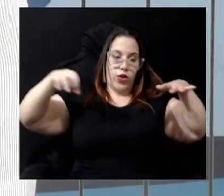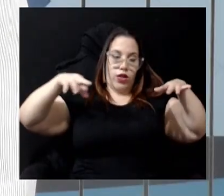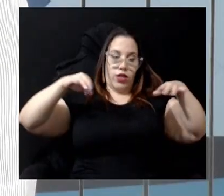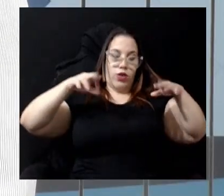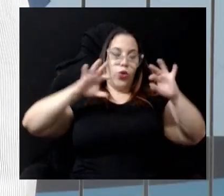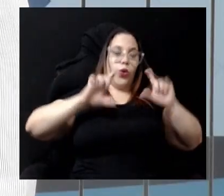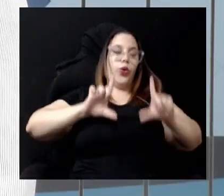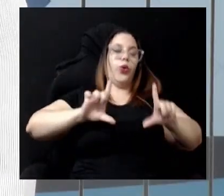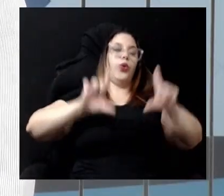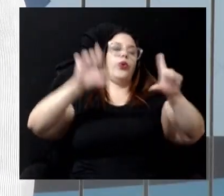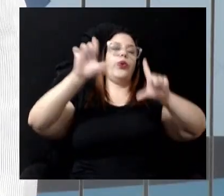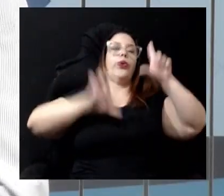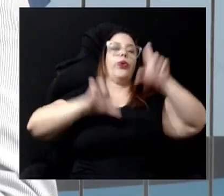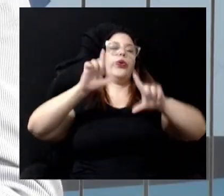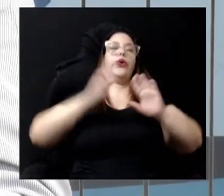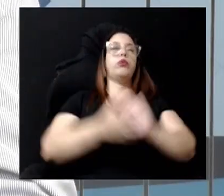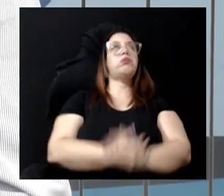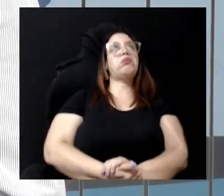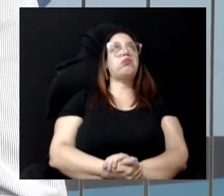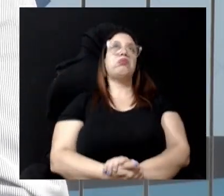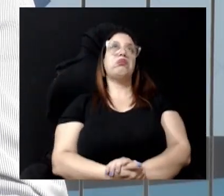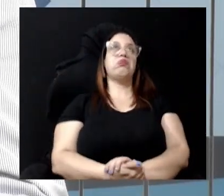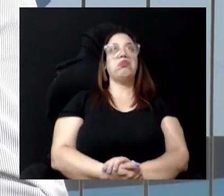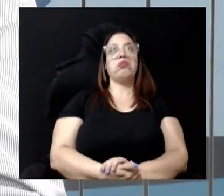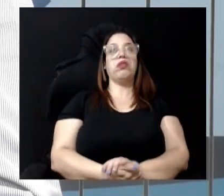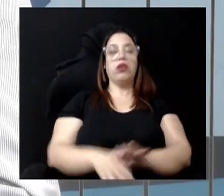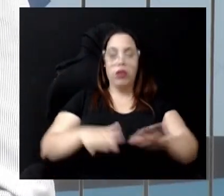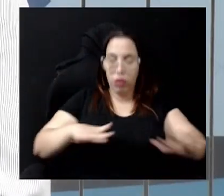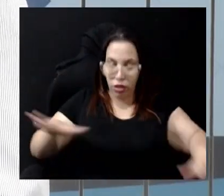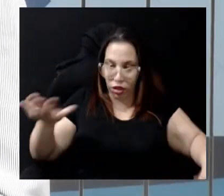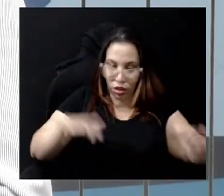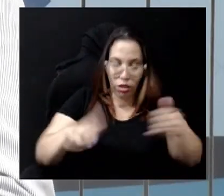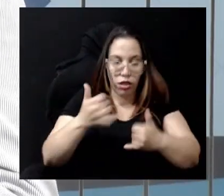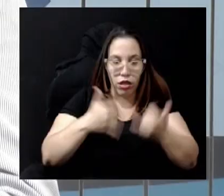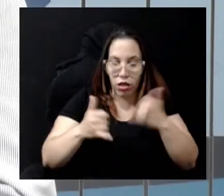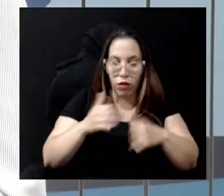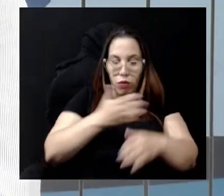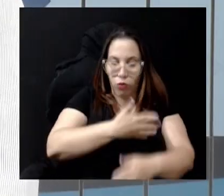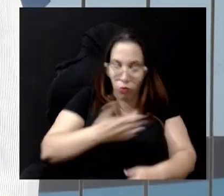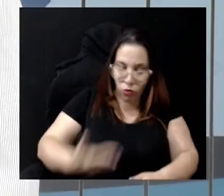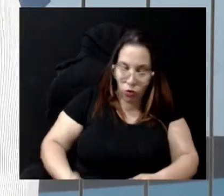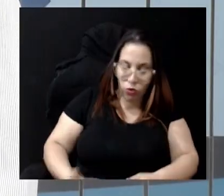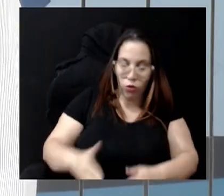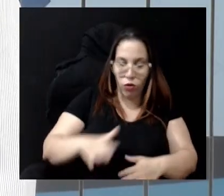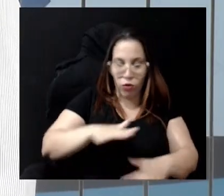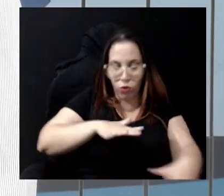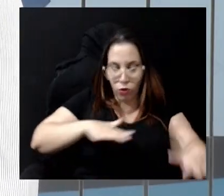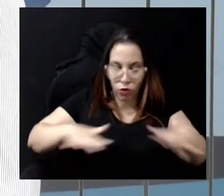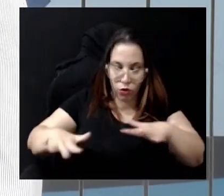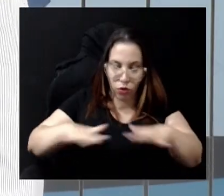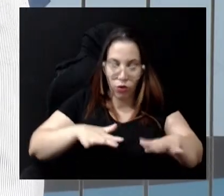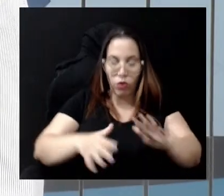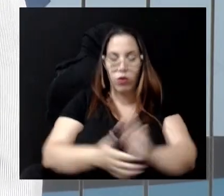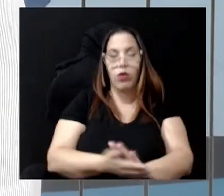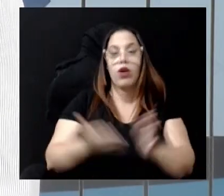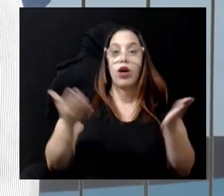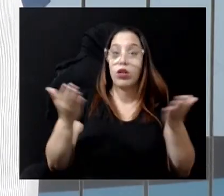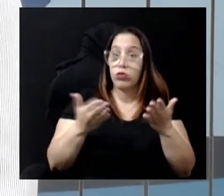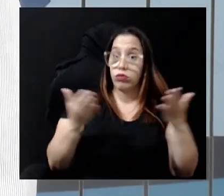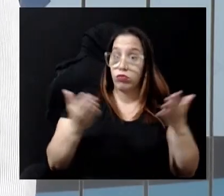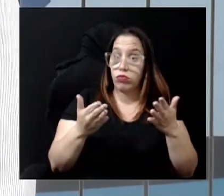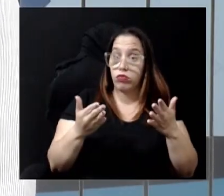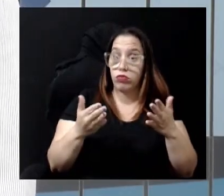talvez estiver numa área de lazer pública, fazendo atividade física, já na sombra das